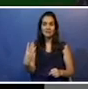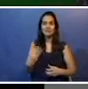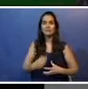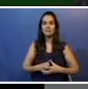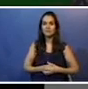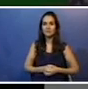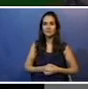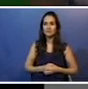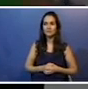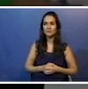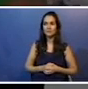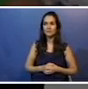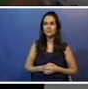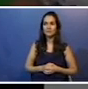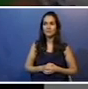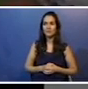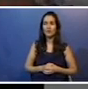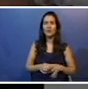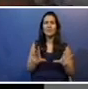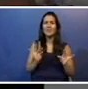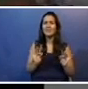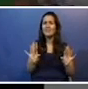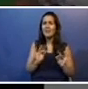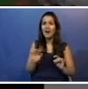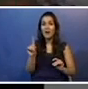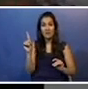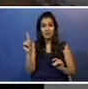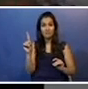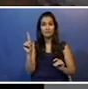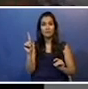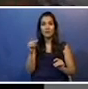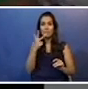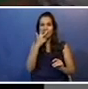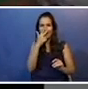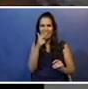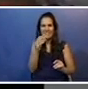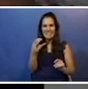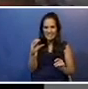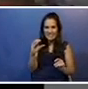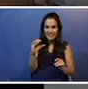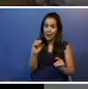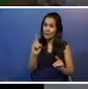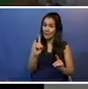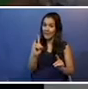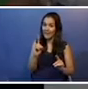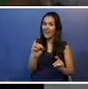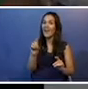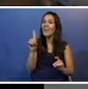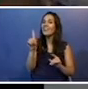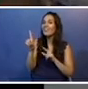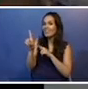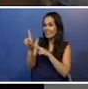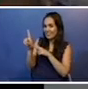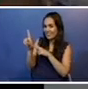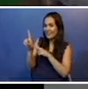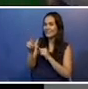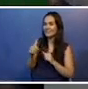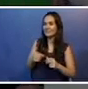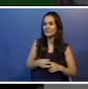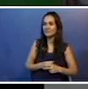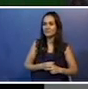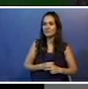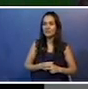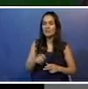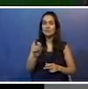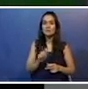1783, tá? O único detalhe é aqui, olha, é uma letrinha D. Você pode circular aí na sua apostila e colocar o D aqui em cima